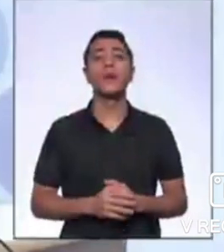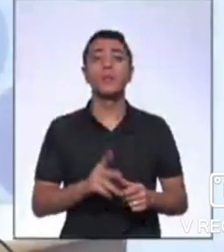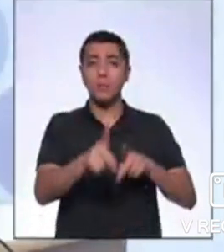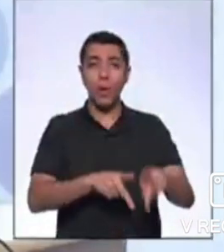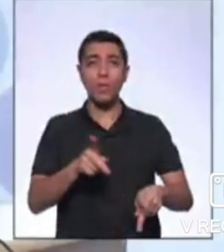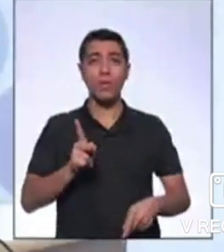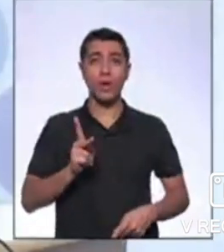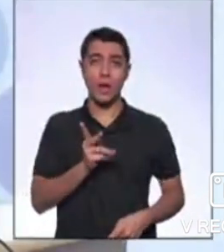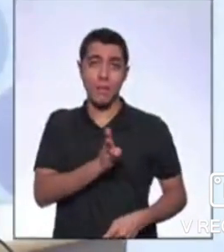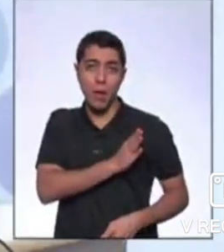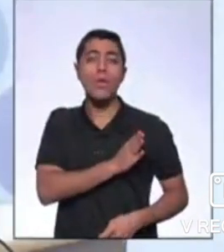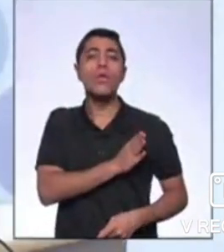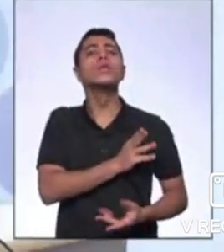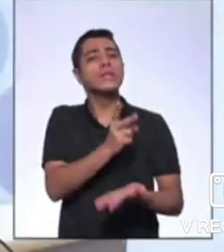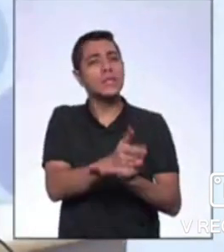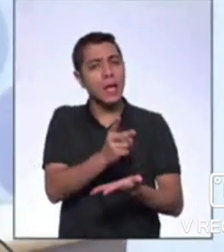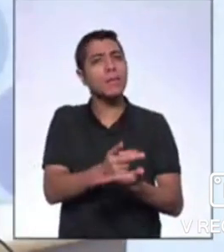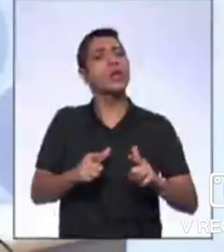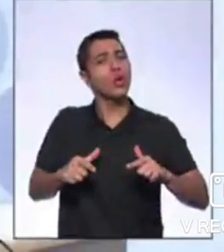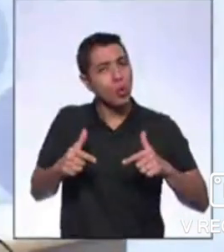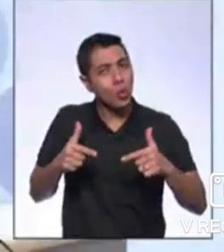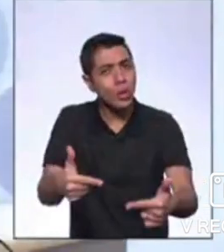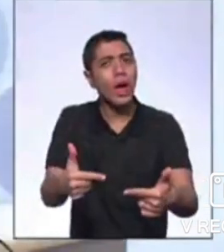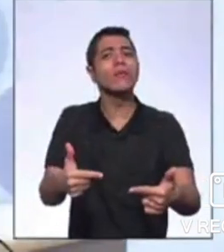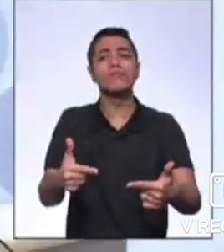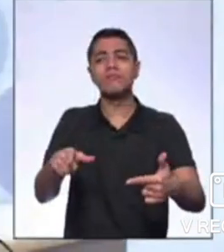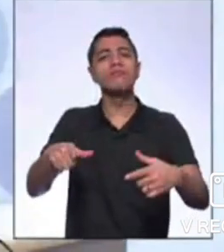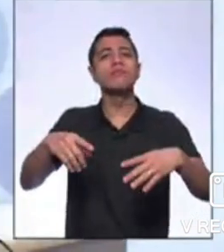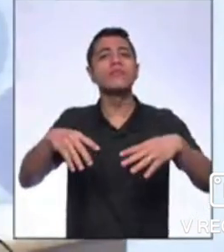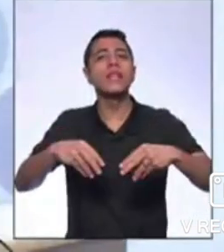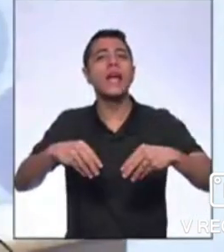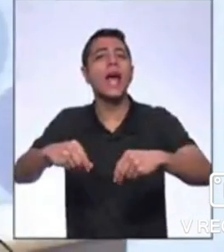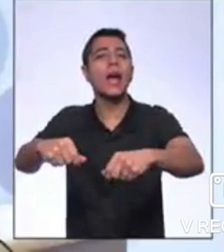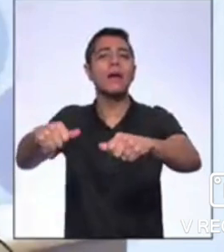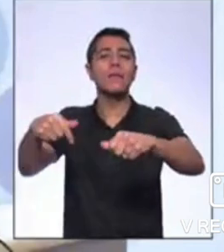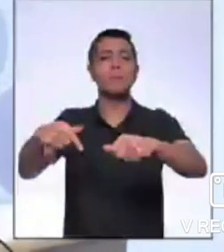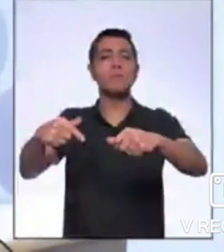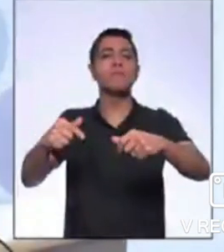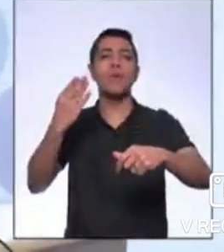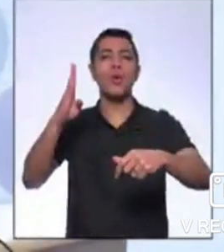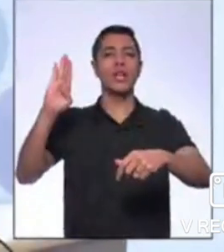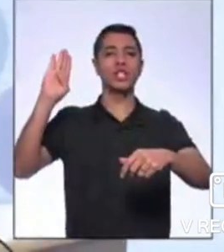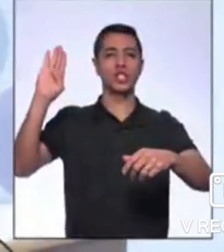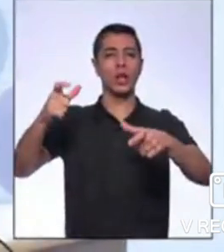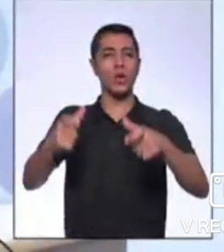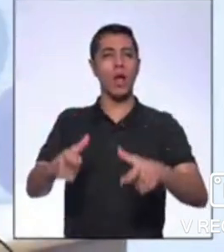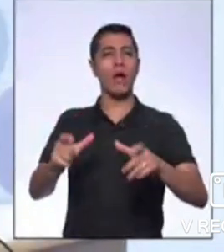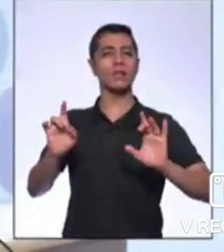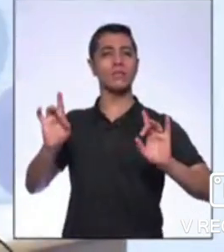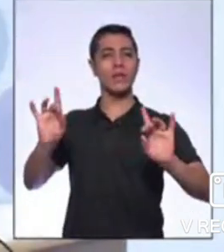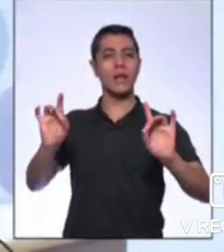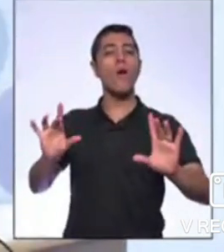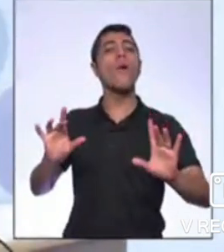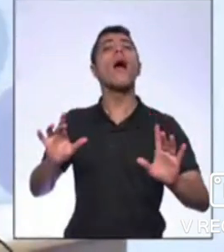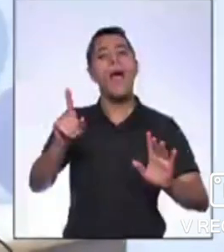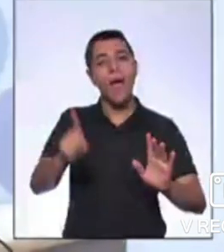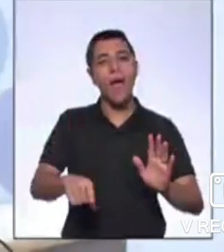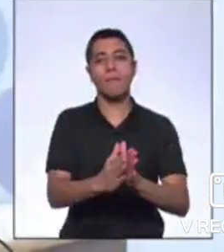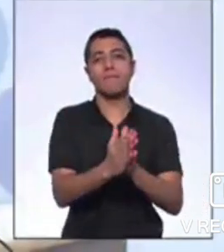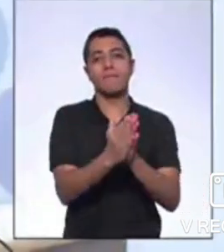a luta pelo território ali da Terra Prometida, que tem esse valor bíblico para eles, esse valor religioso, né? Posto